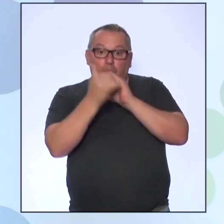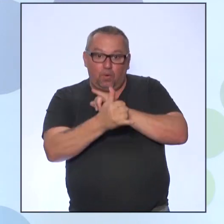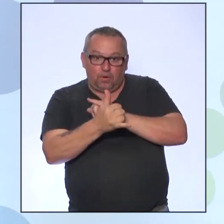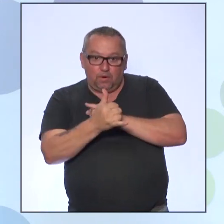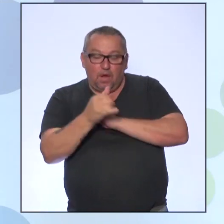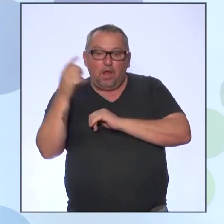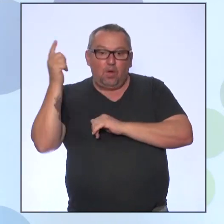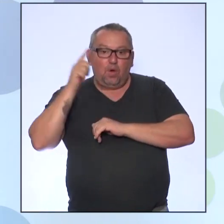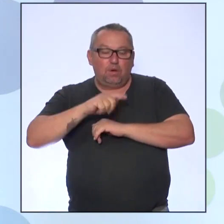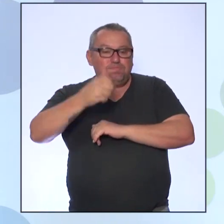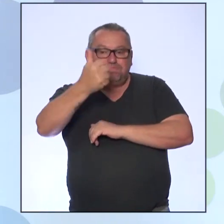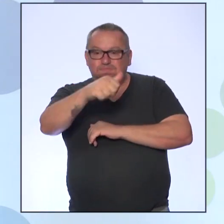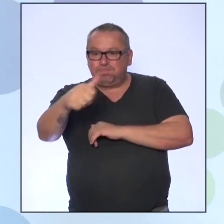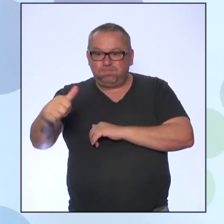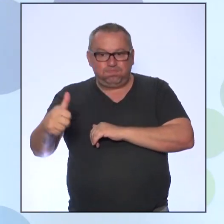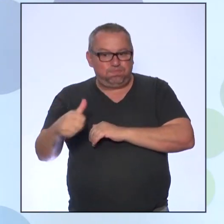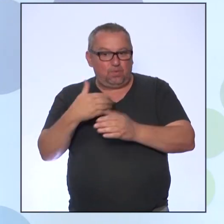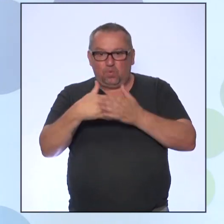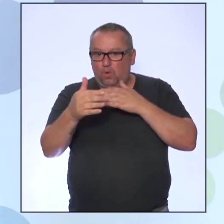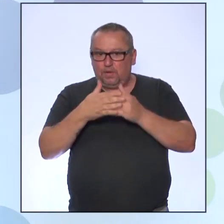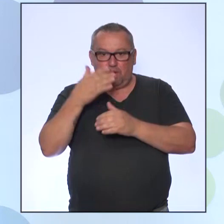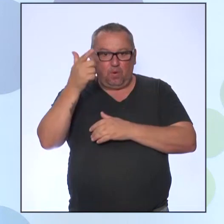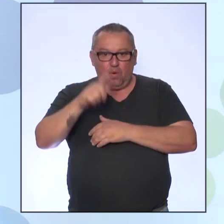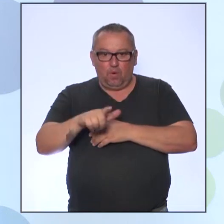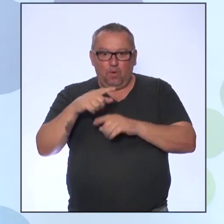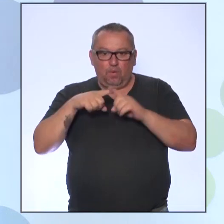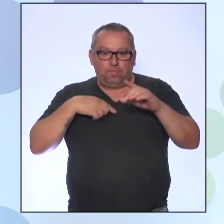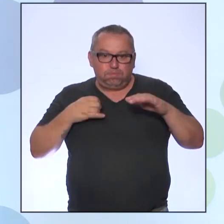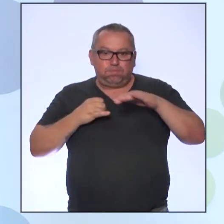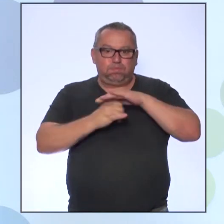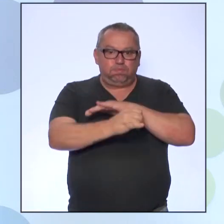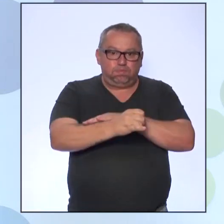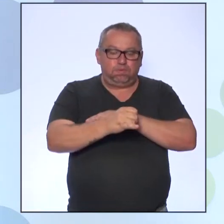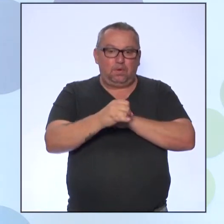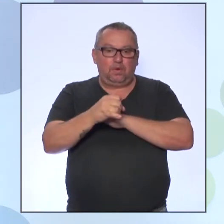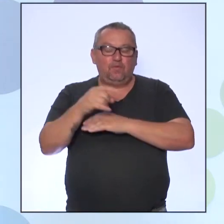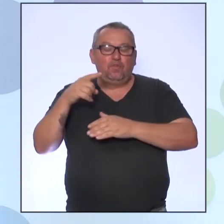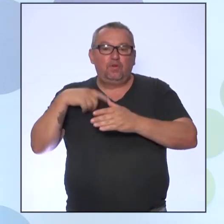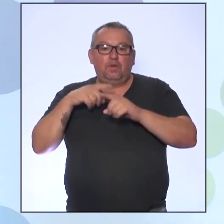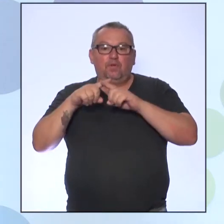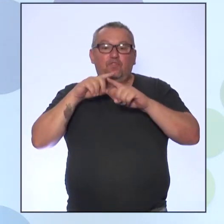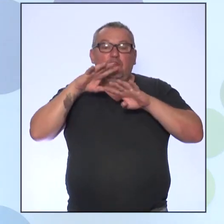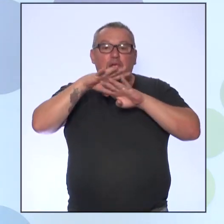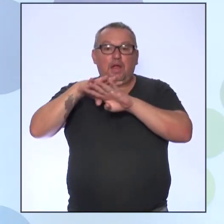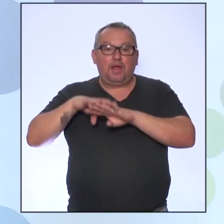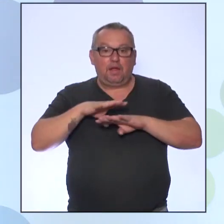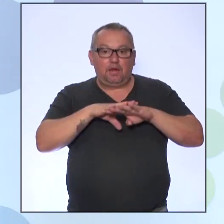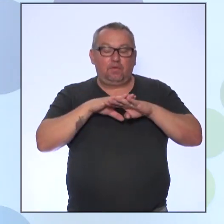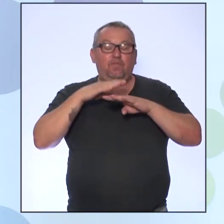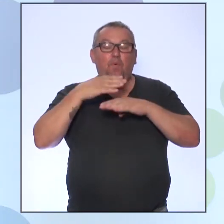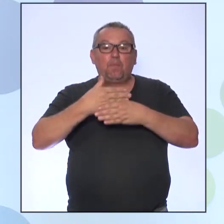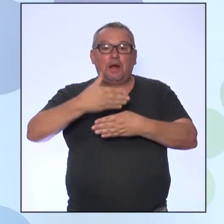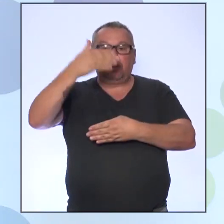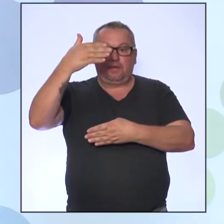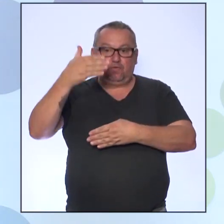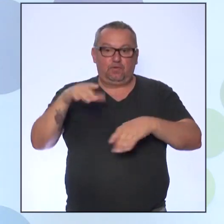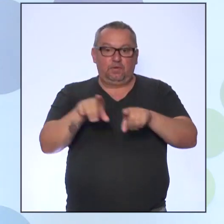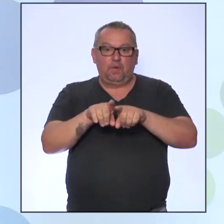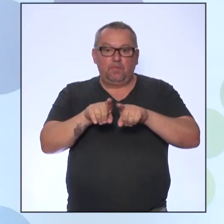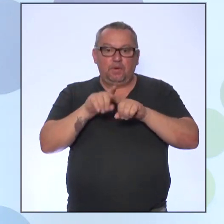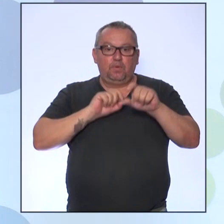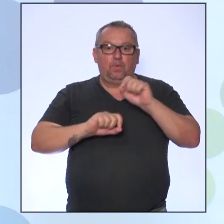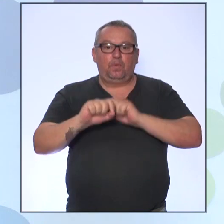certeza eu consigo analisar qualquer outro esporte, né? Seja ele de invasão, de marca, de rede ou parede, tá bom? Então,